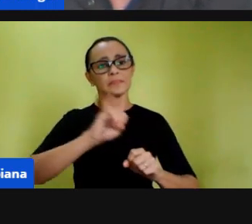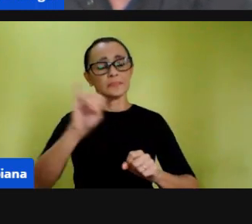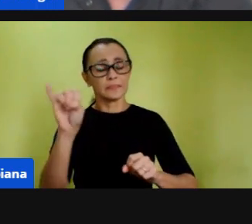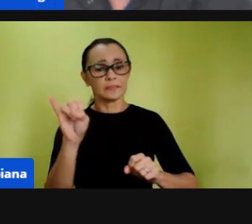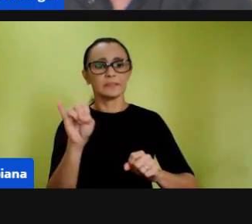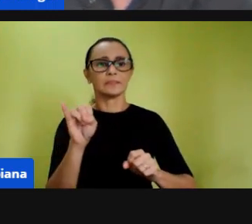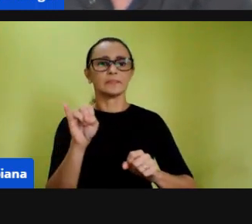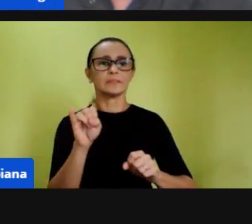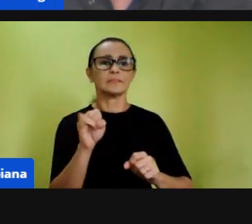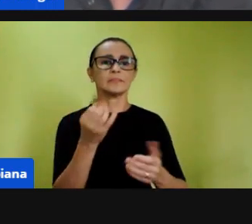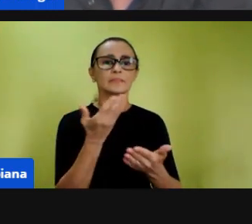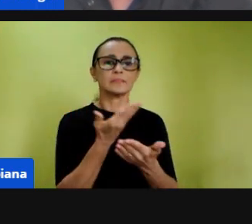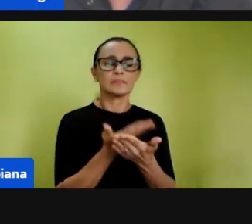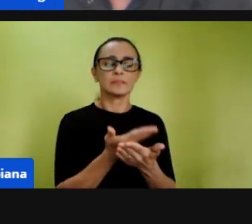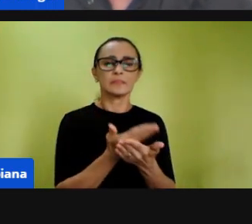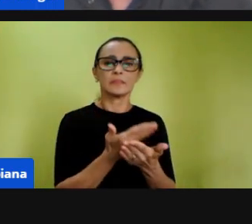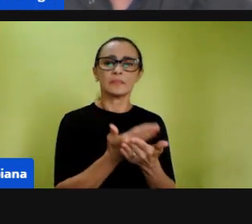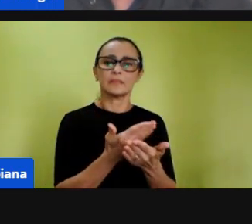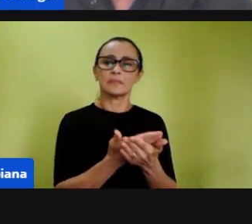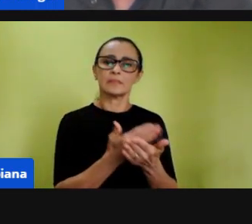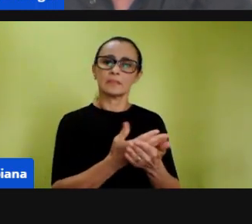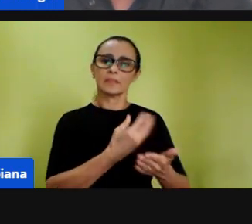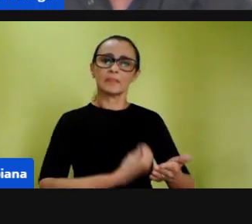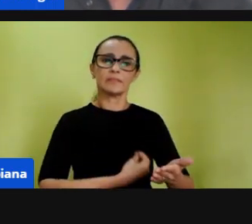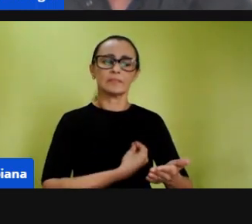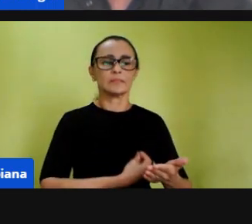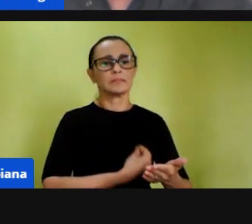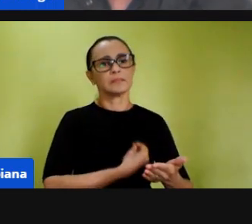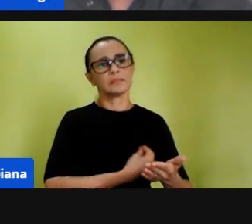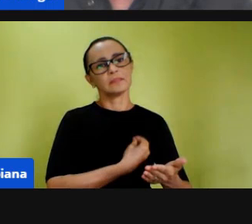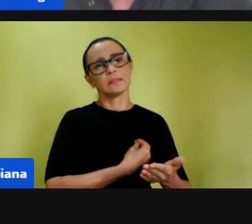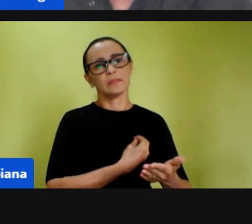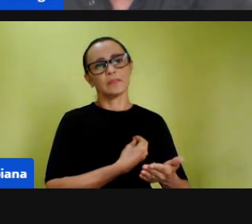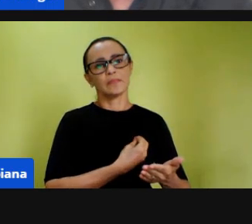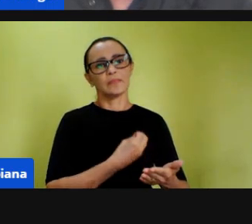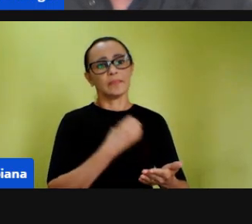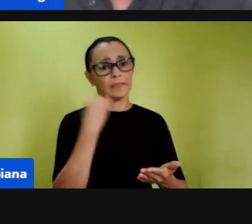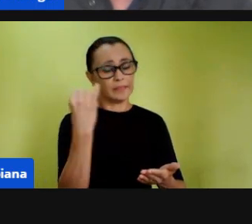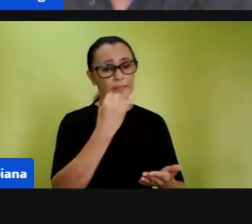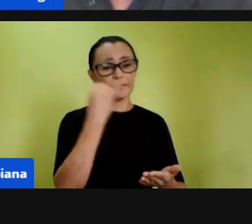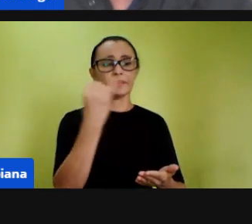questão já é importante, nesse contexto de ensino remoto,